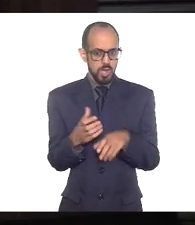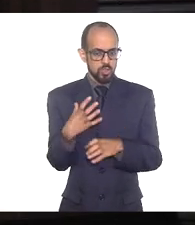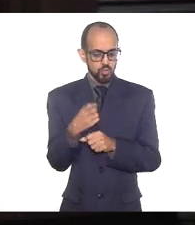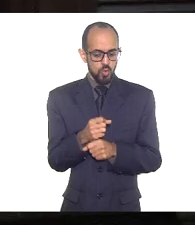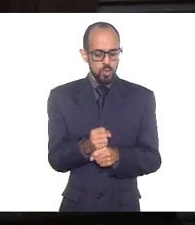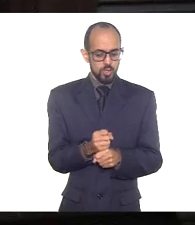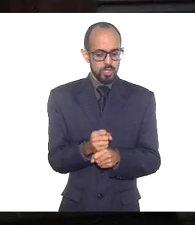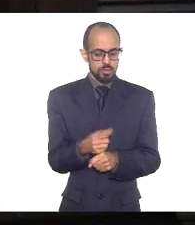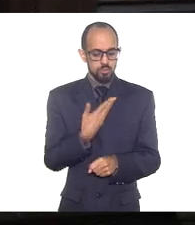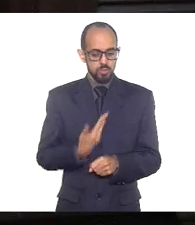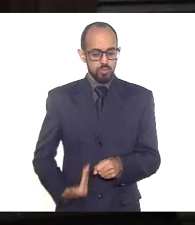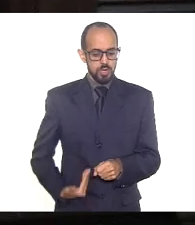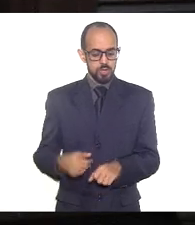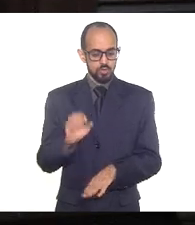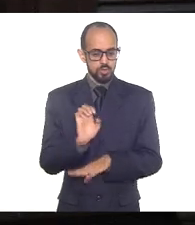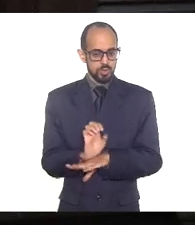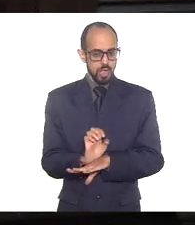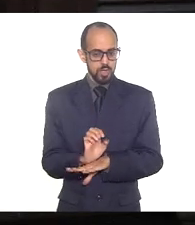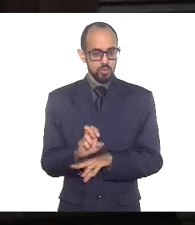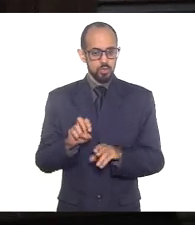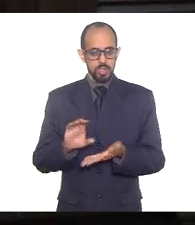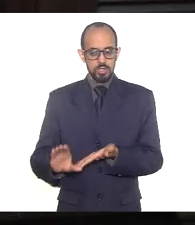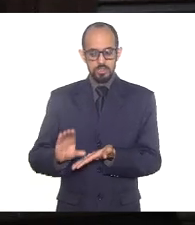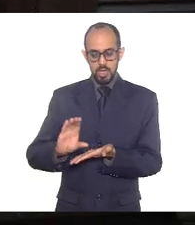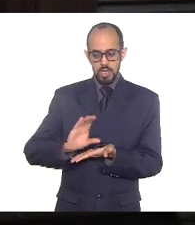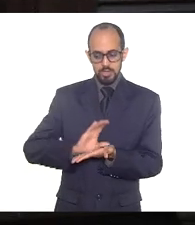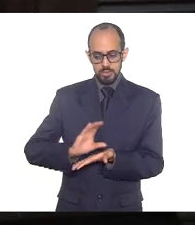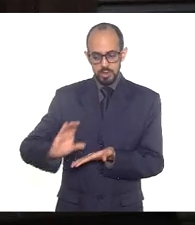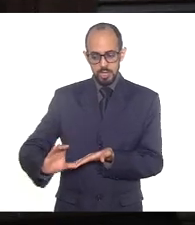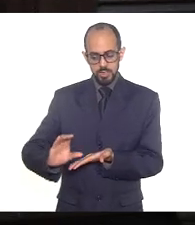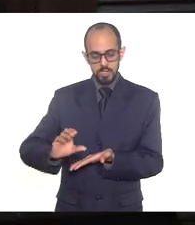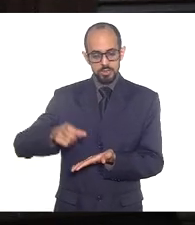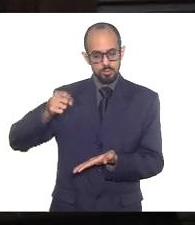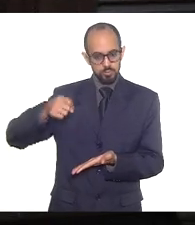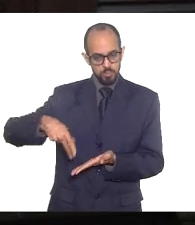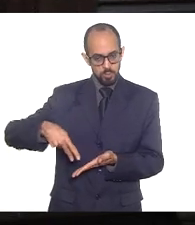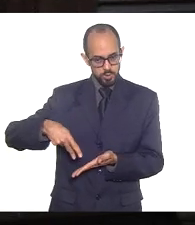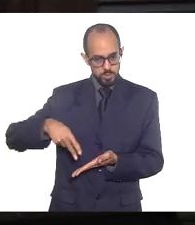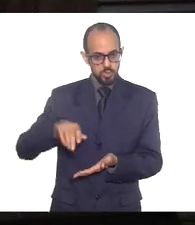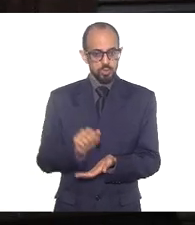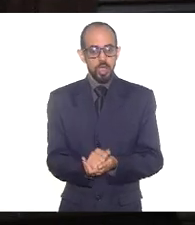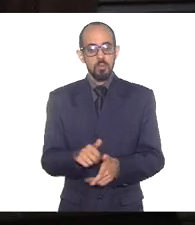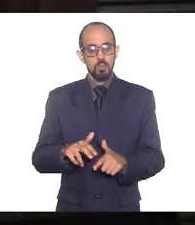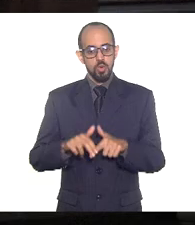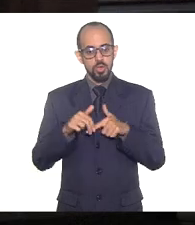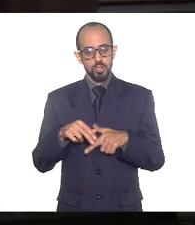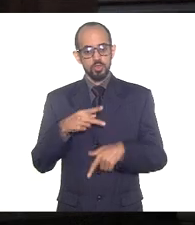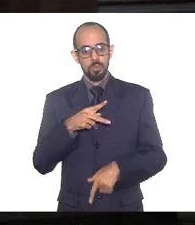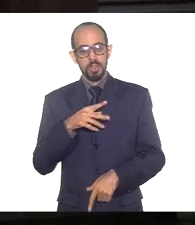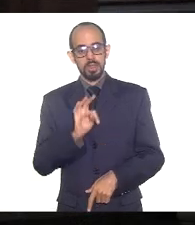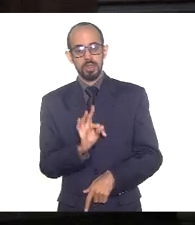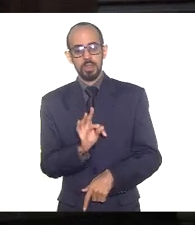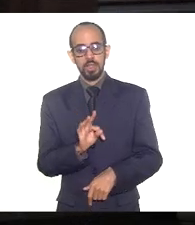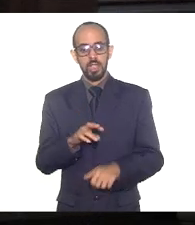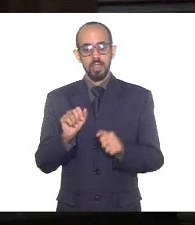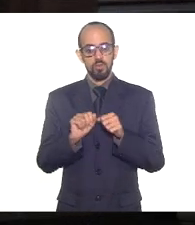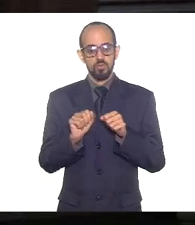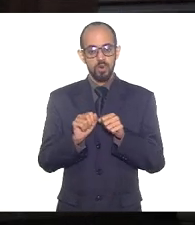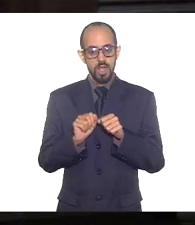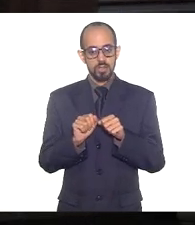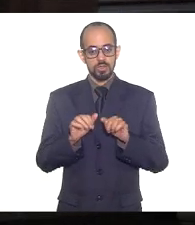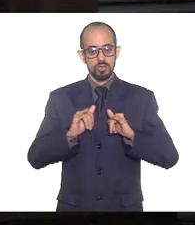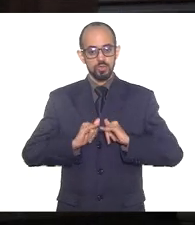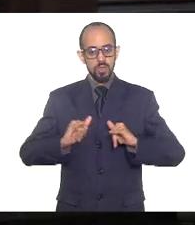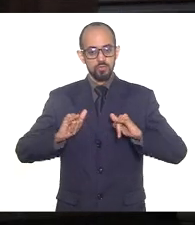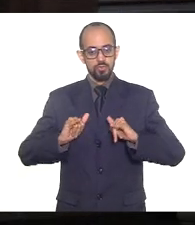estado e notadamente em relação às receitas previdenciárias por isso o encaminhamento do PT em relação ao PLC relação ao veto